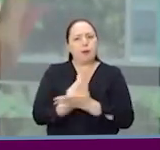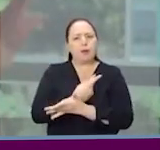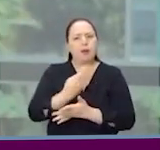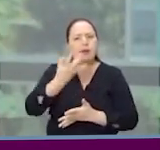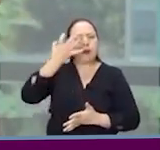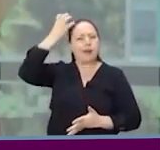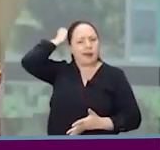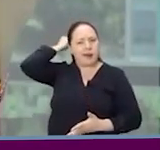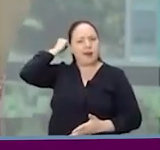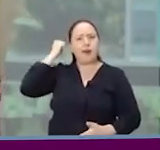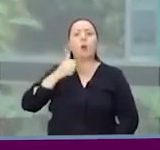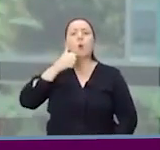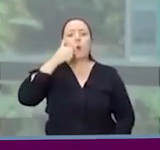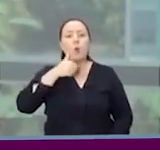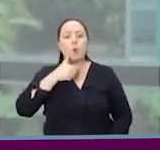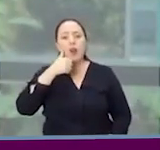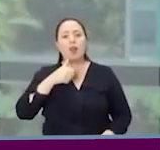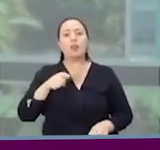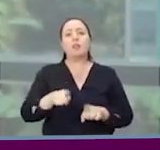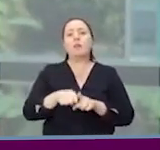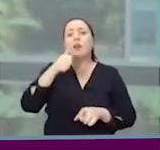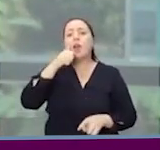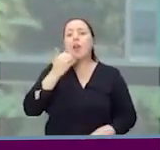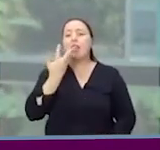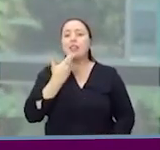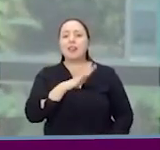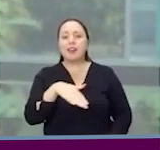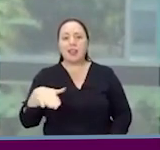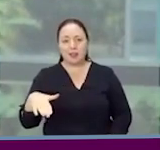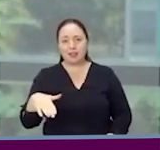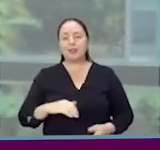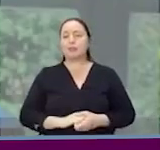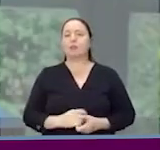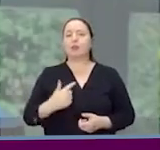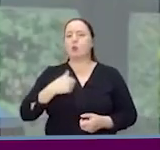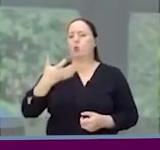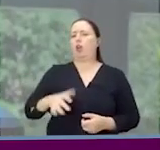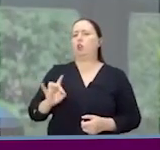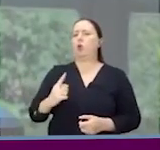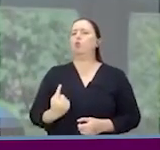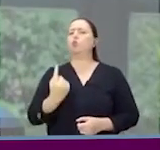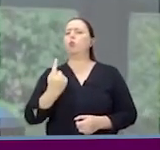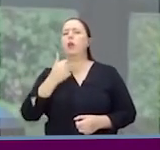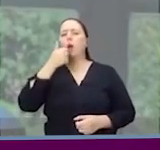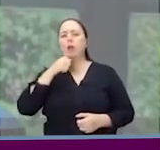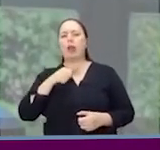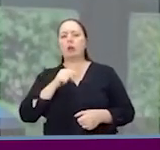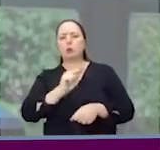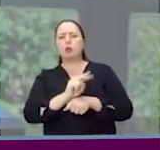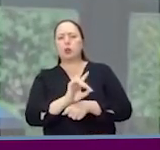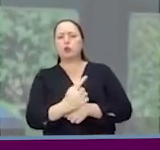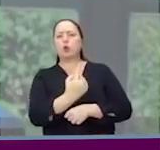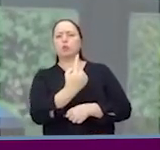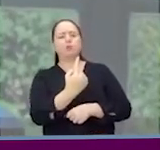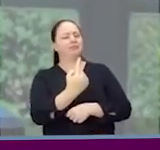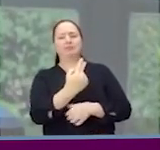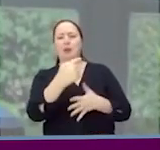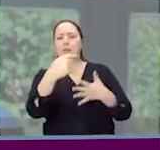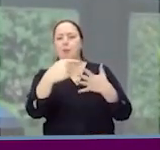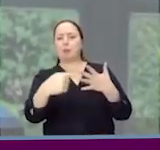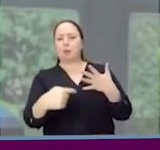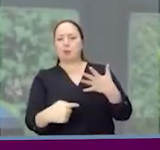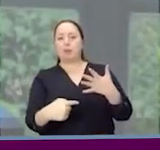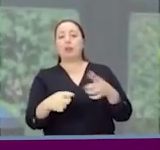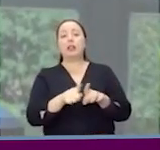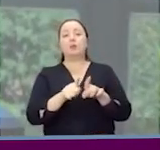mais acidente com mulheres e meninas nas regiões ribeirinhas. Nós não queremos só cuidar da mulher escalpelada, nós